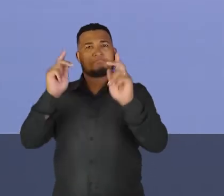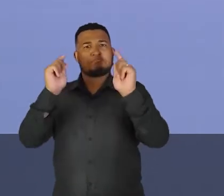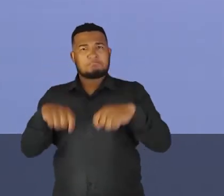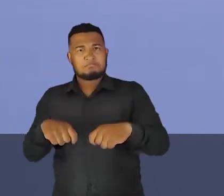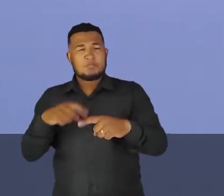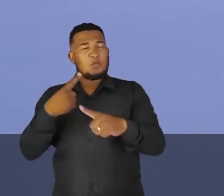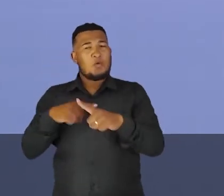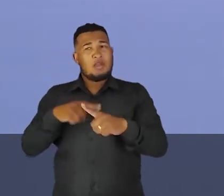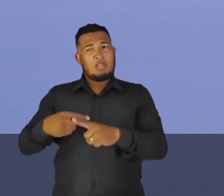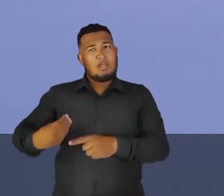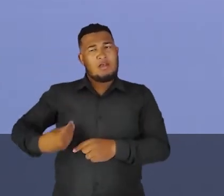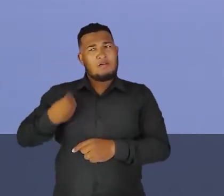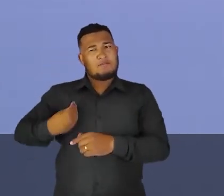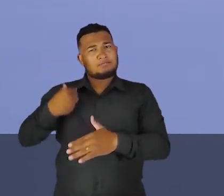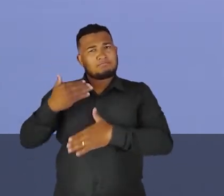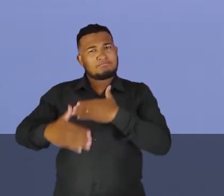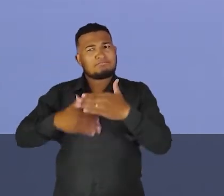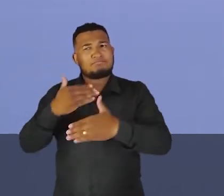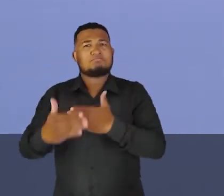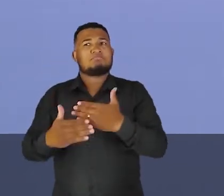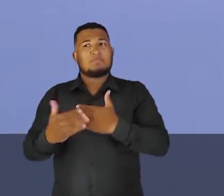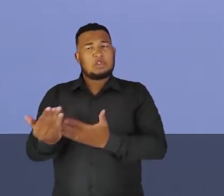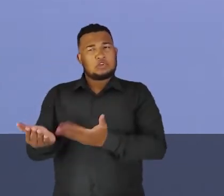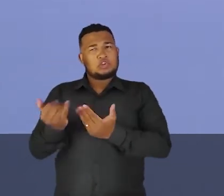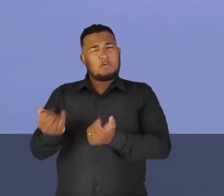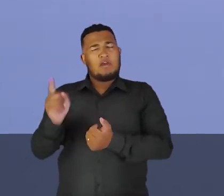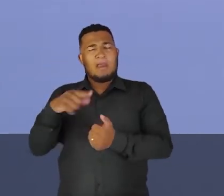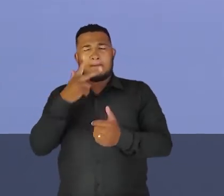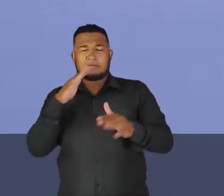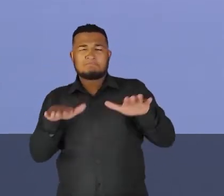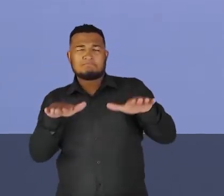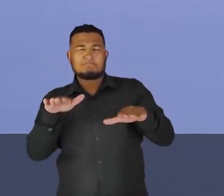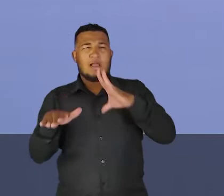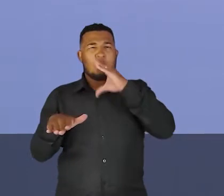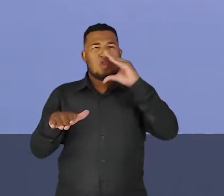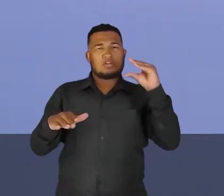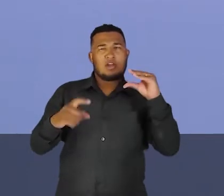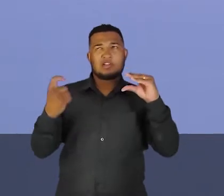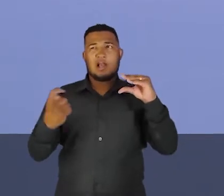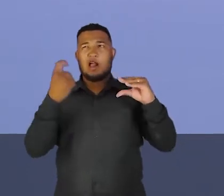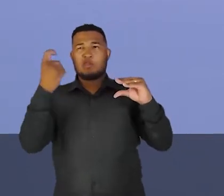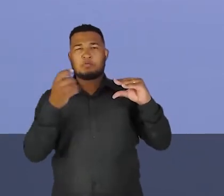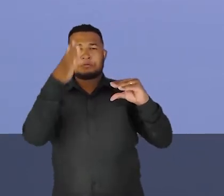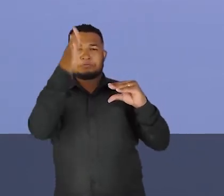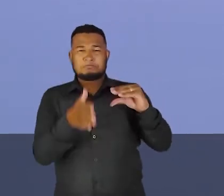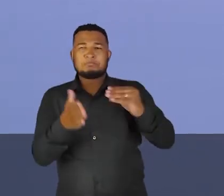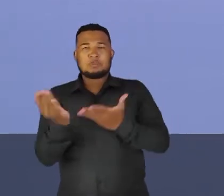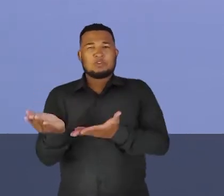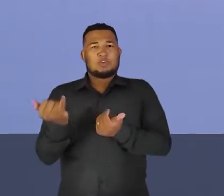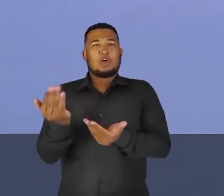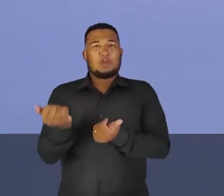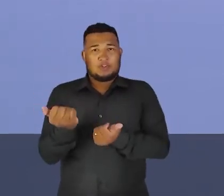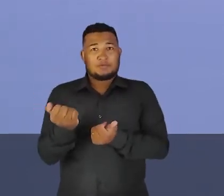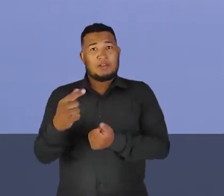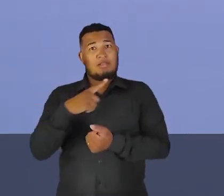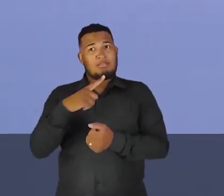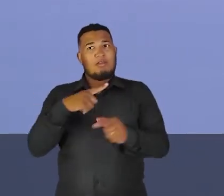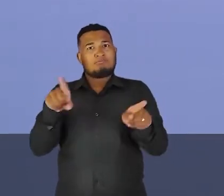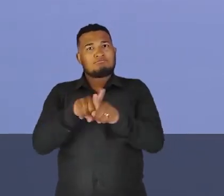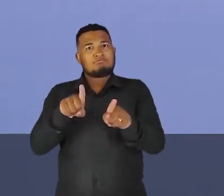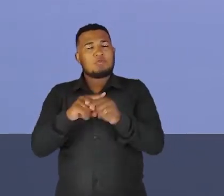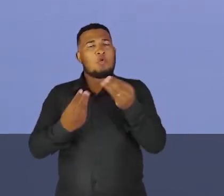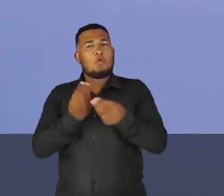da vida, a juventude, então, ela é uma faixa etária intermediária entre adolescente e adulto. É uma faixa etária que tem a construção ali da